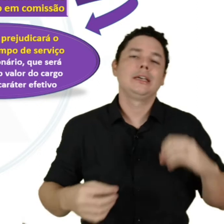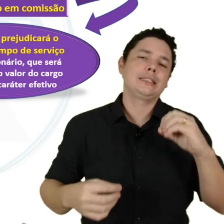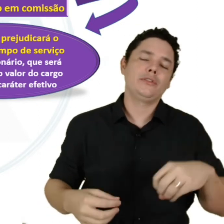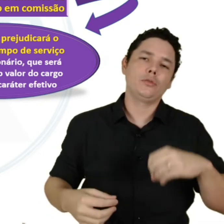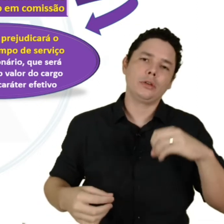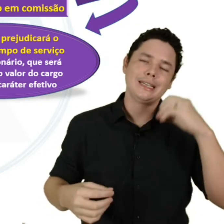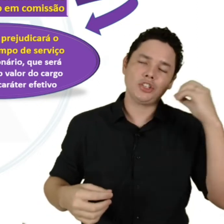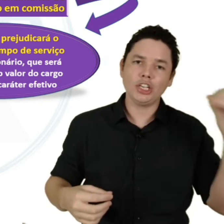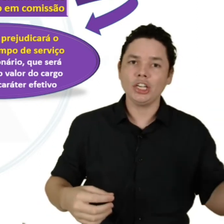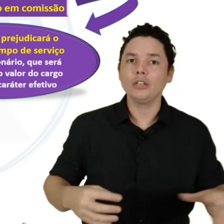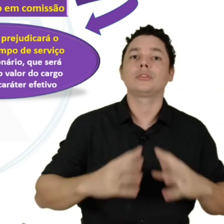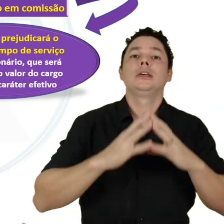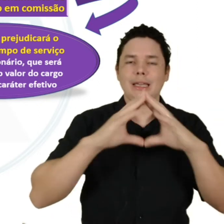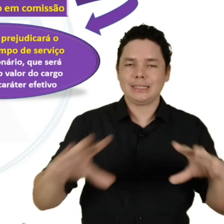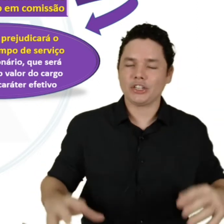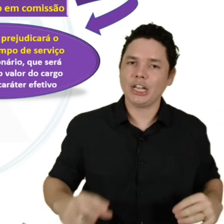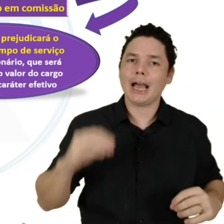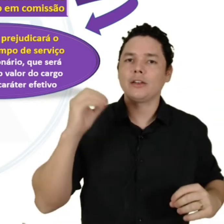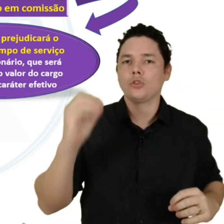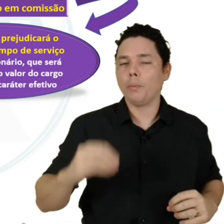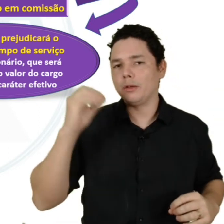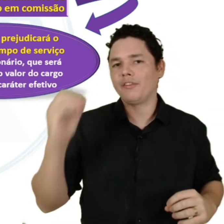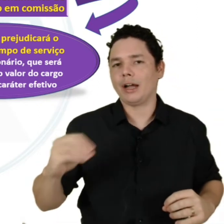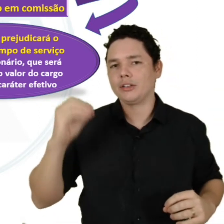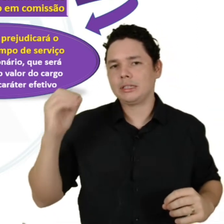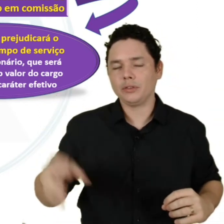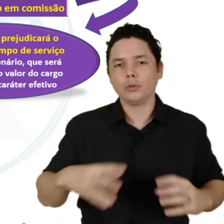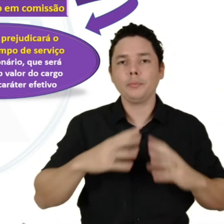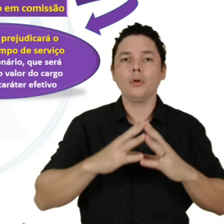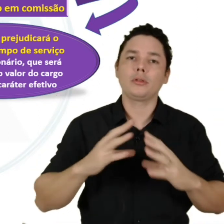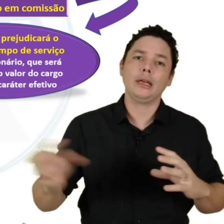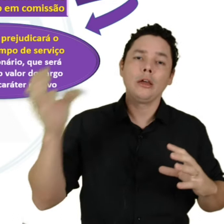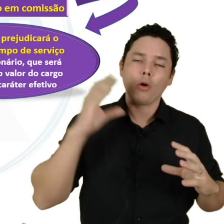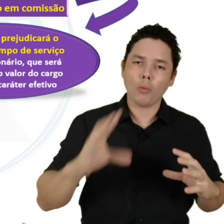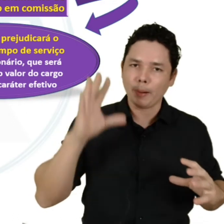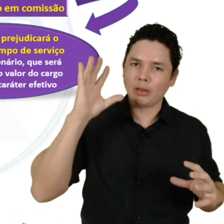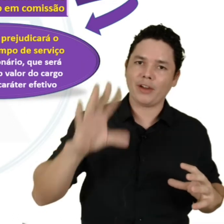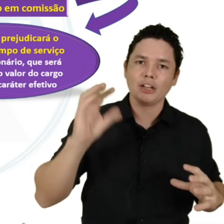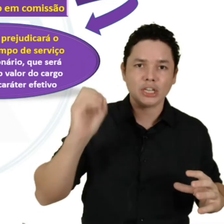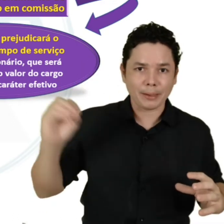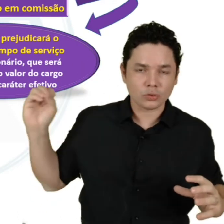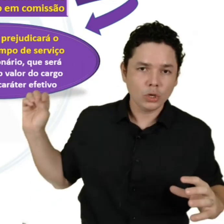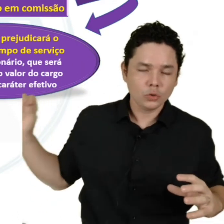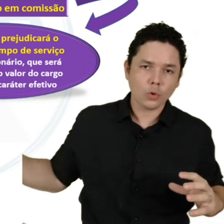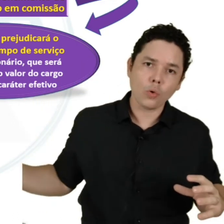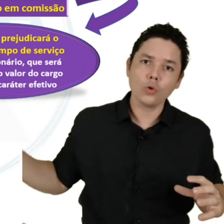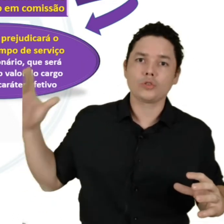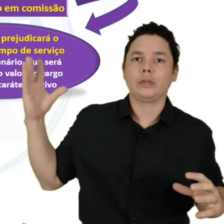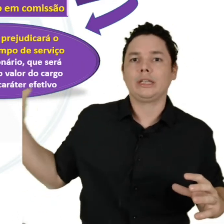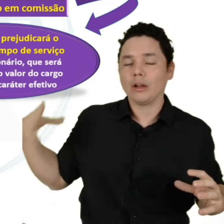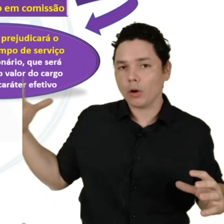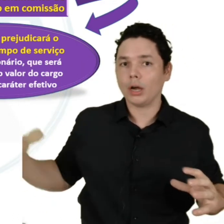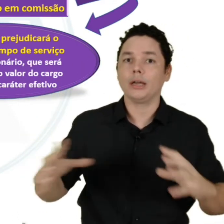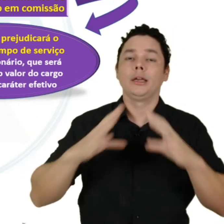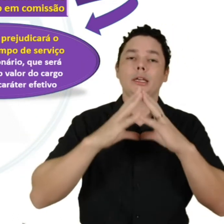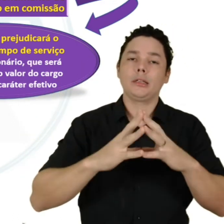contratados, servidores cedidos, estagiários ocupando a vaga de servidor público, né? Ocupando a vaga de quem passou no concurso que